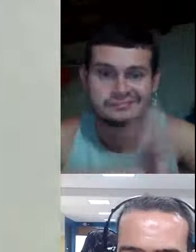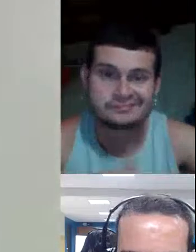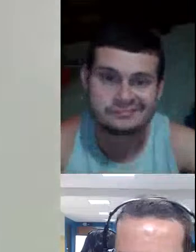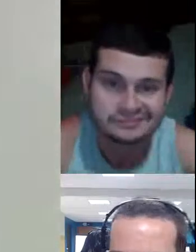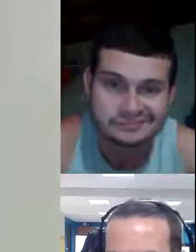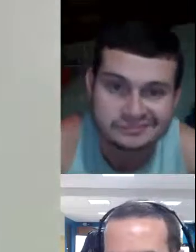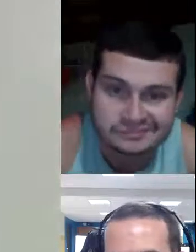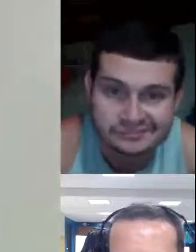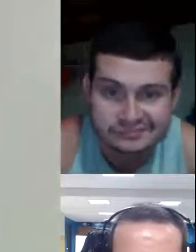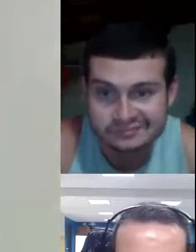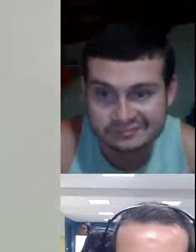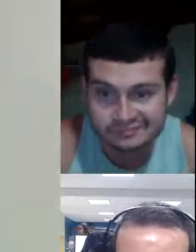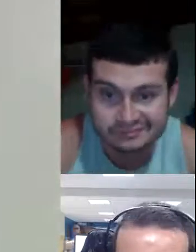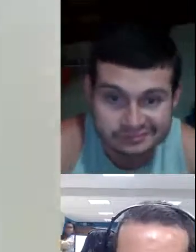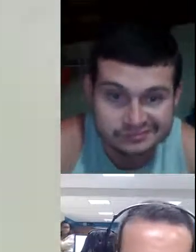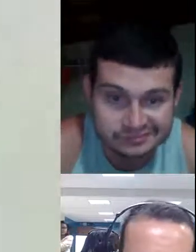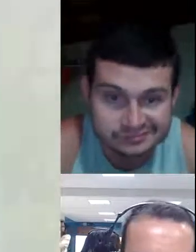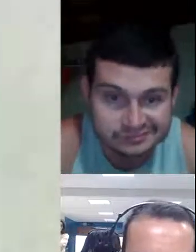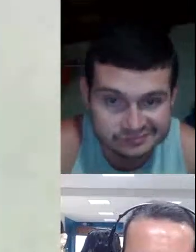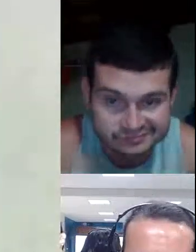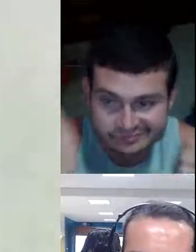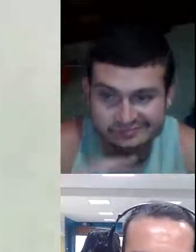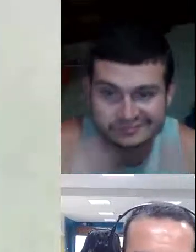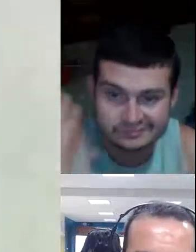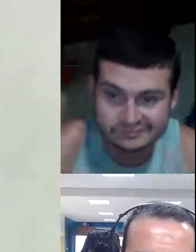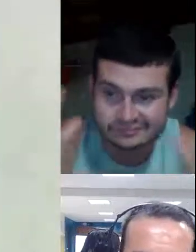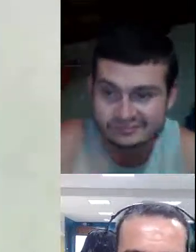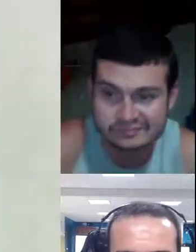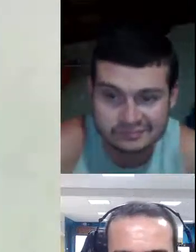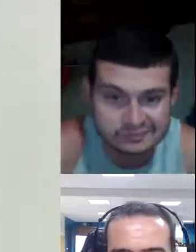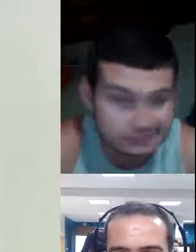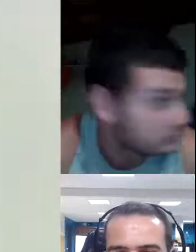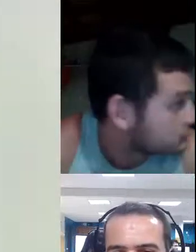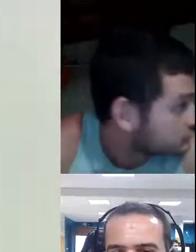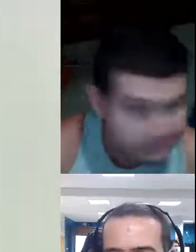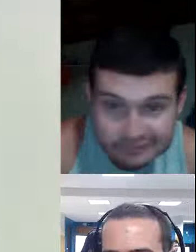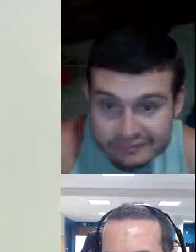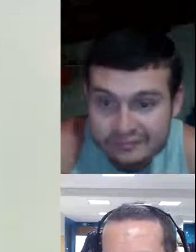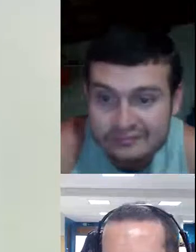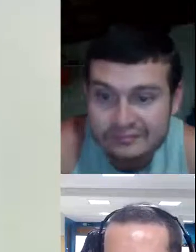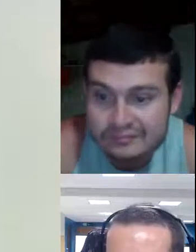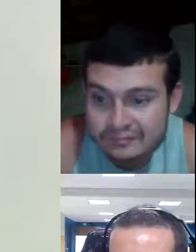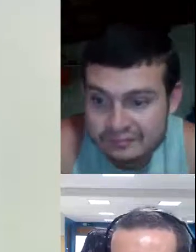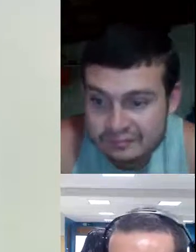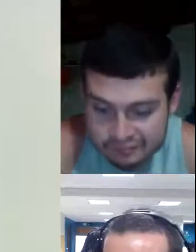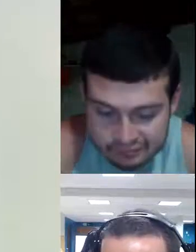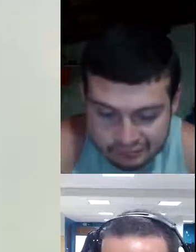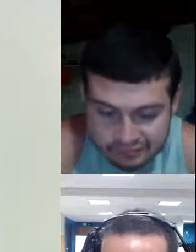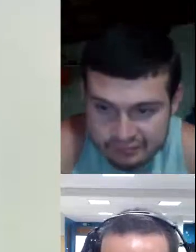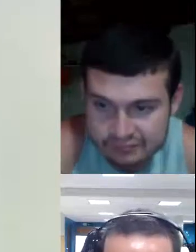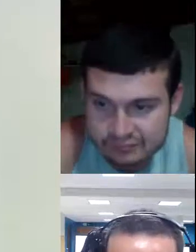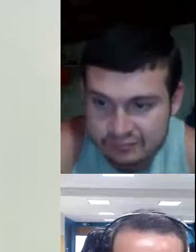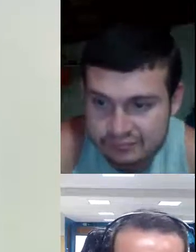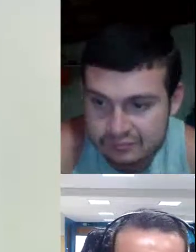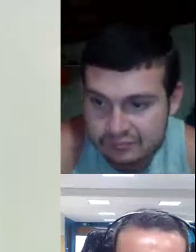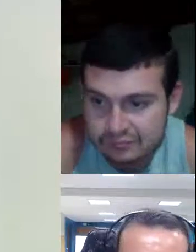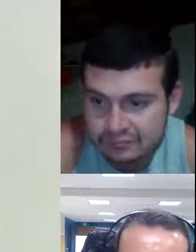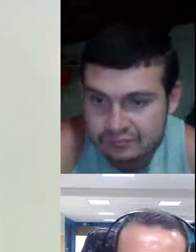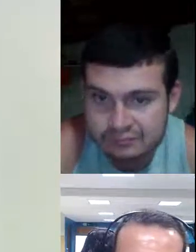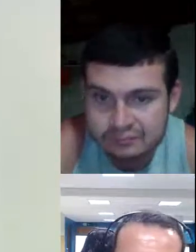Então, pronto, né? A nossa intérprete já está aí. Ela Ela tá aparecendo aí no cantinho da tela